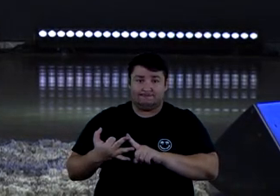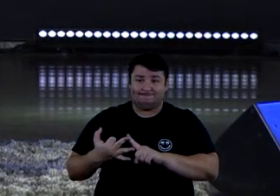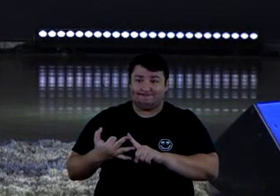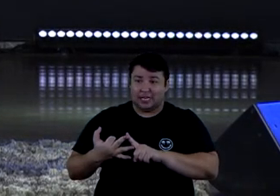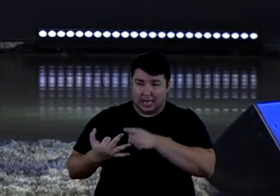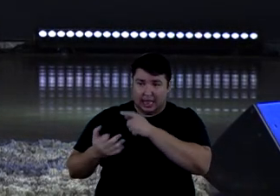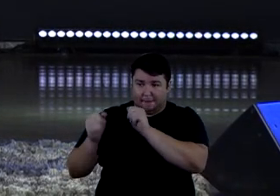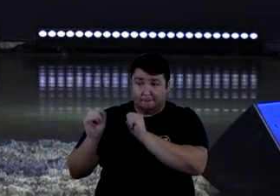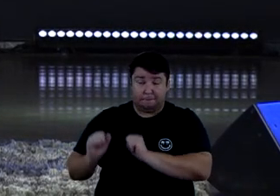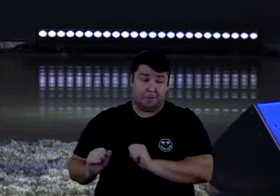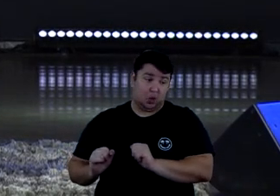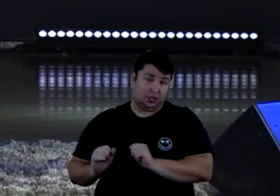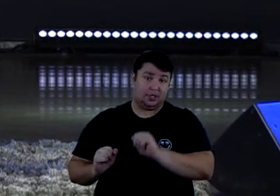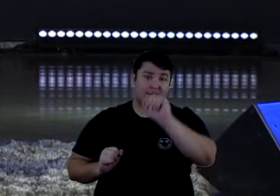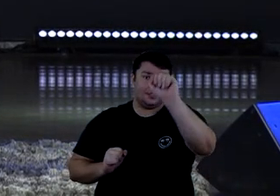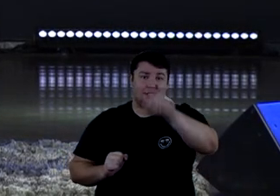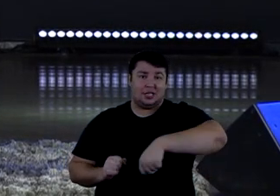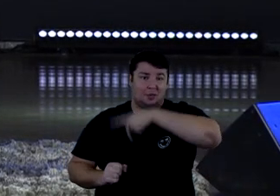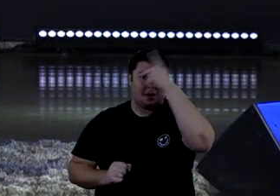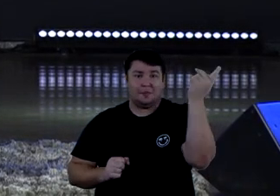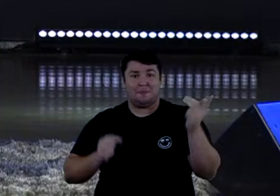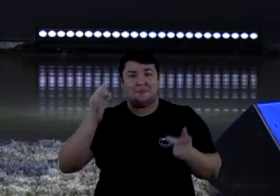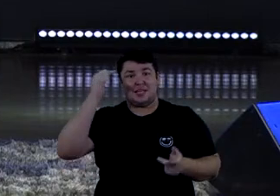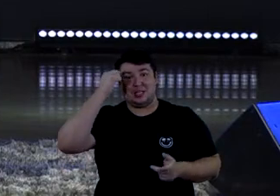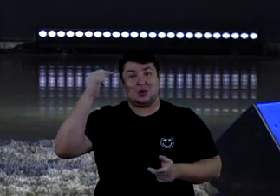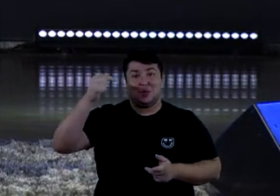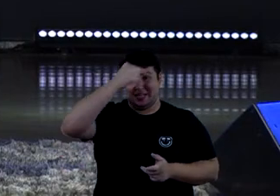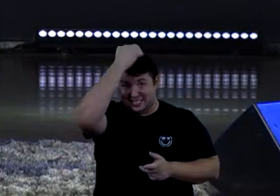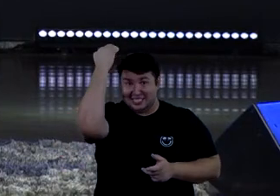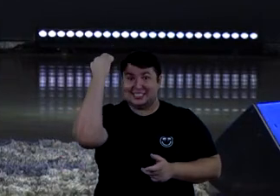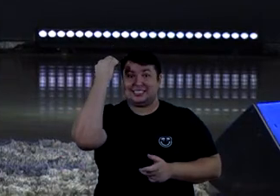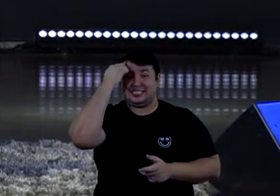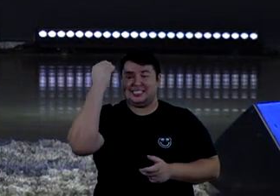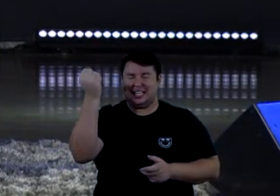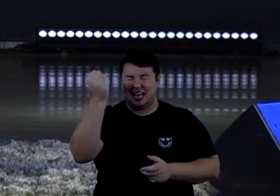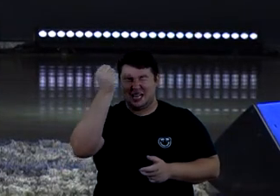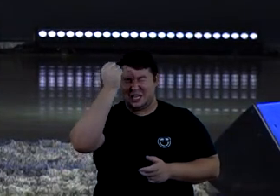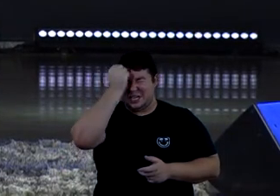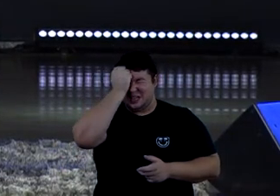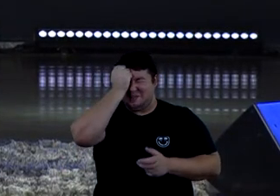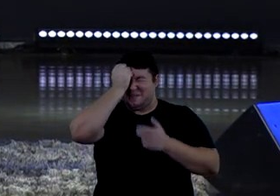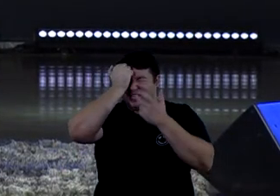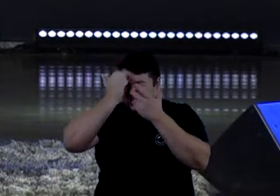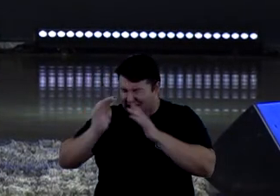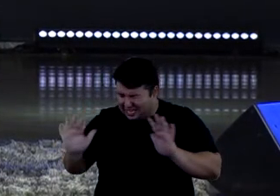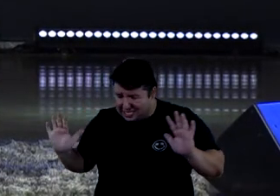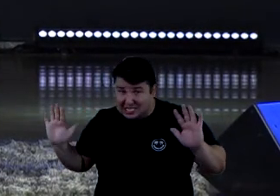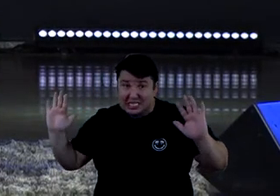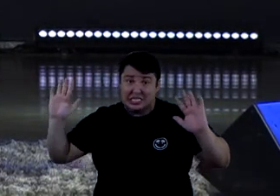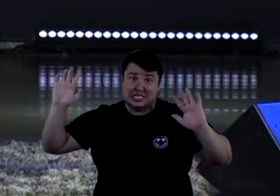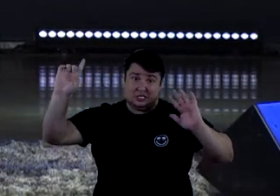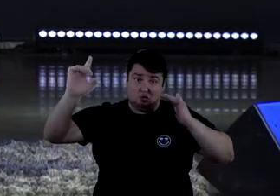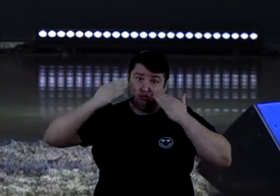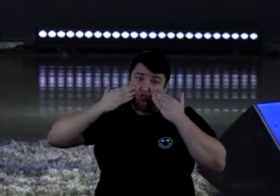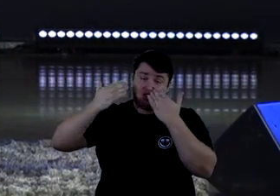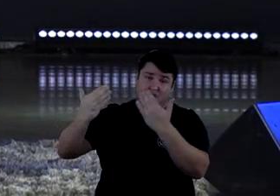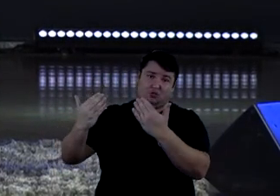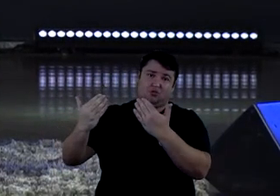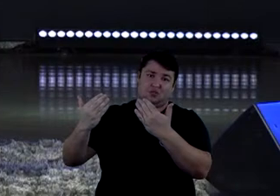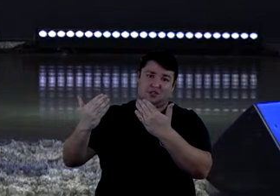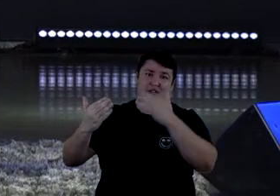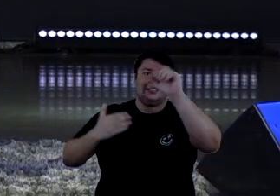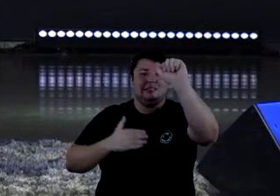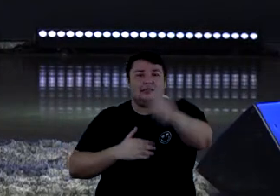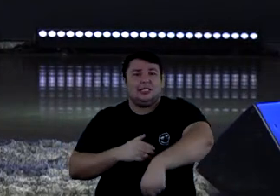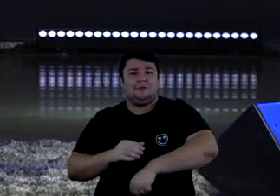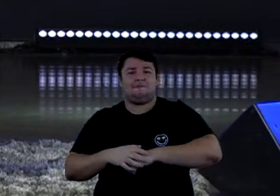Ela pode se tornar, sim, alguém santo, quebrantado, arrependido, rendido aos pés de Jesus.